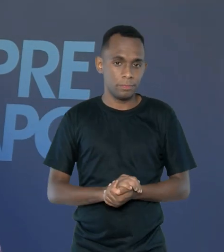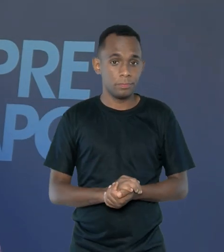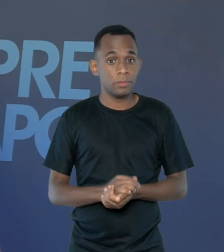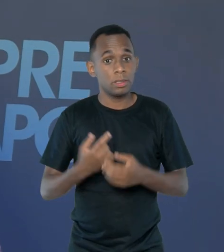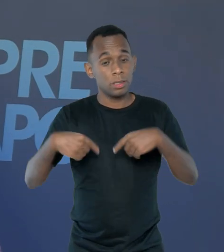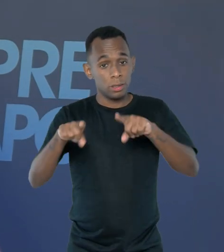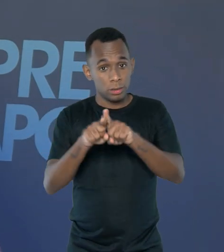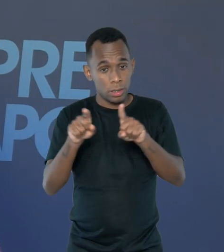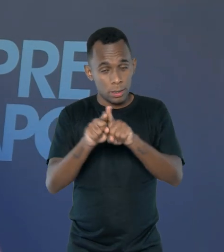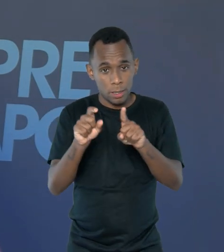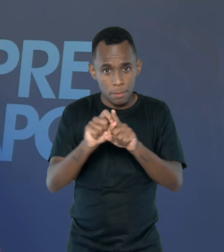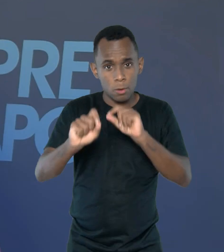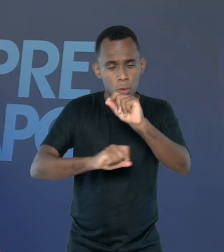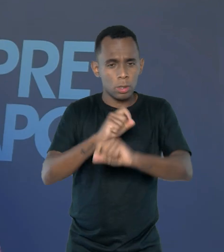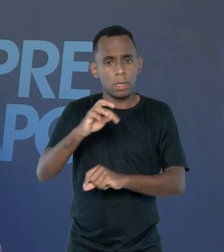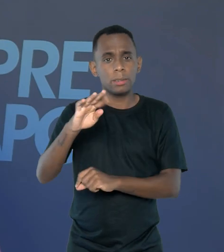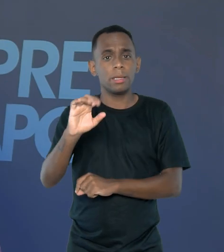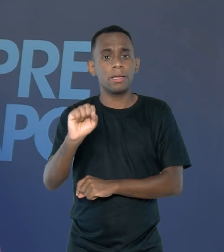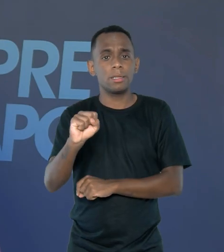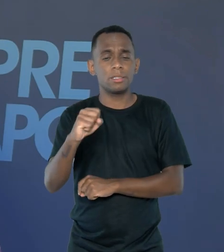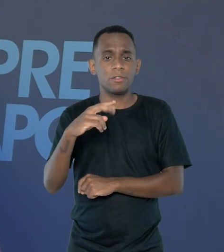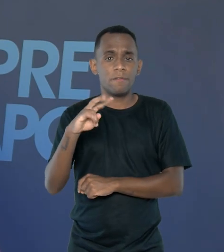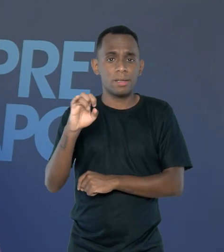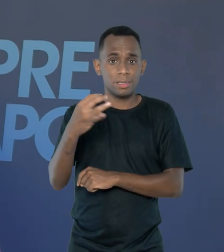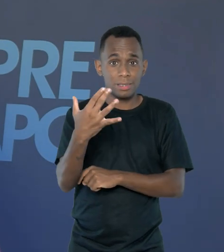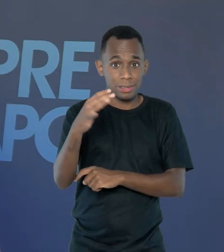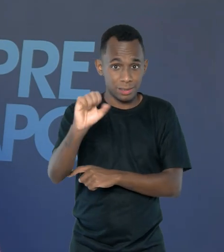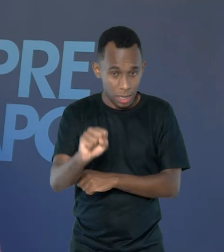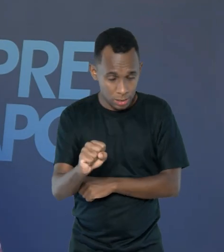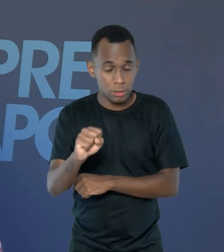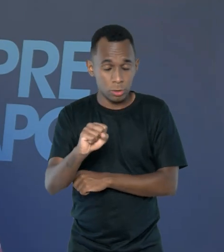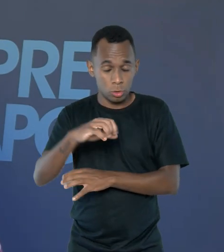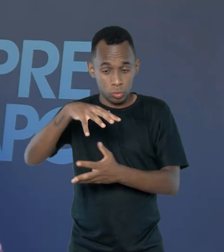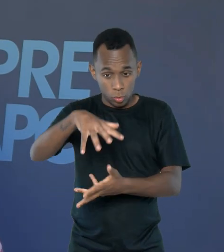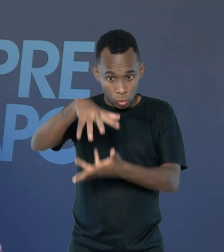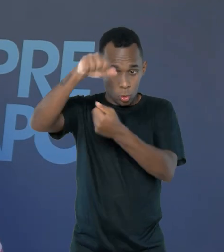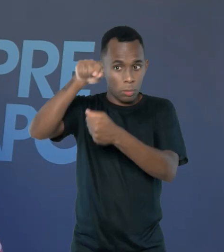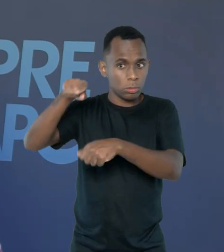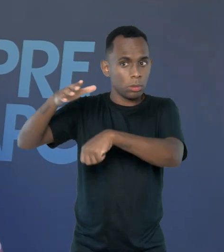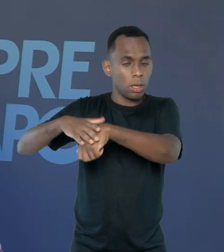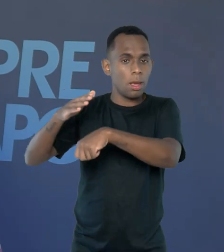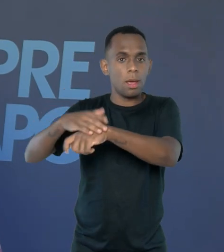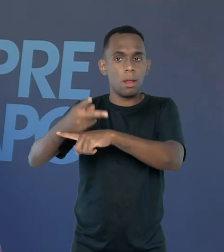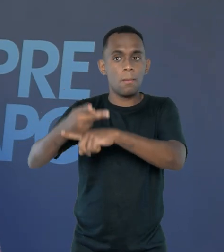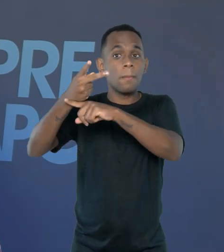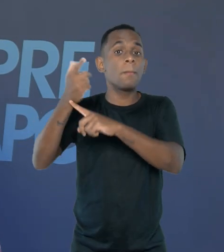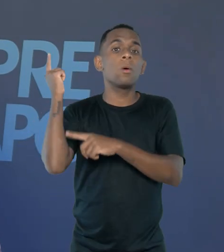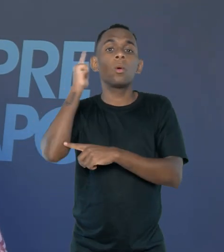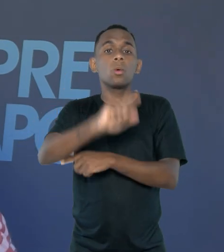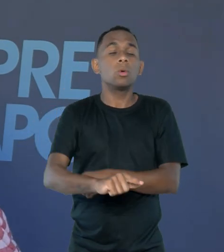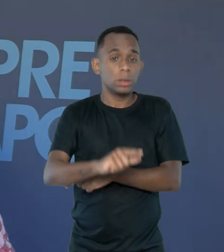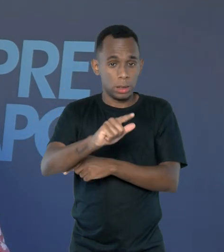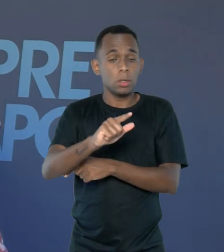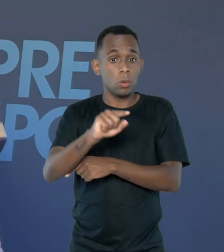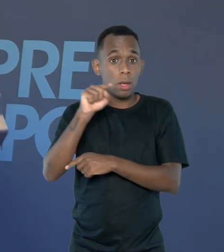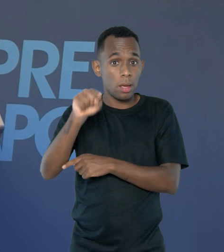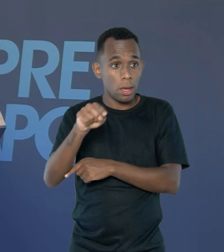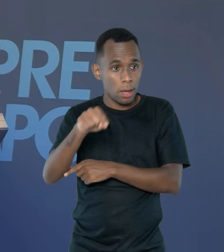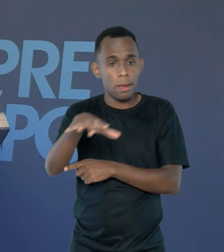a obra Transversais do Mundo, Leituras de um Tempo, Graça ganhou o Prêmio Jabuti na